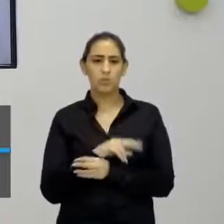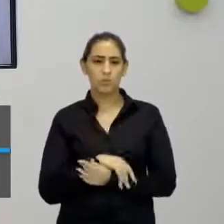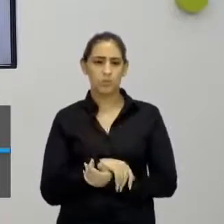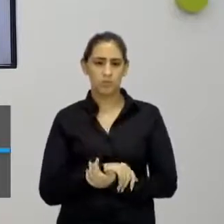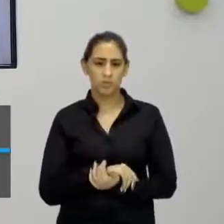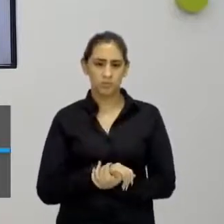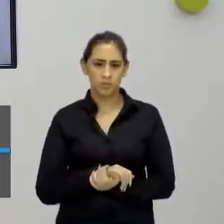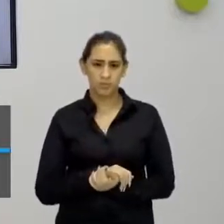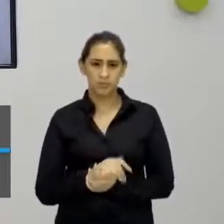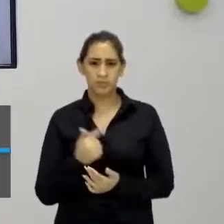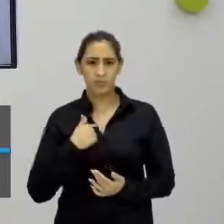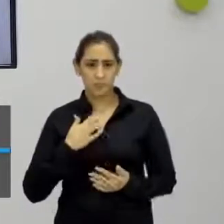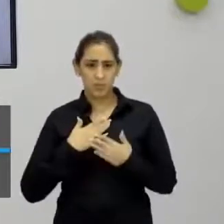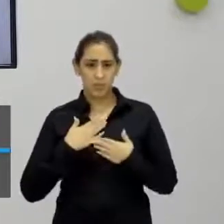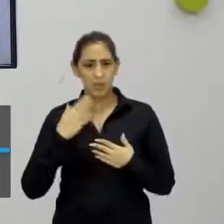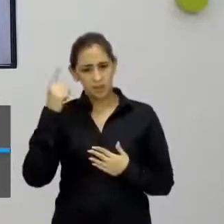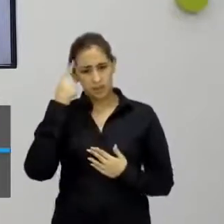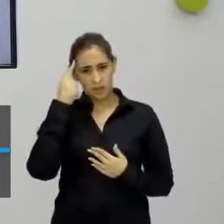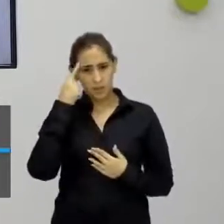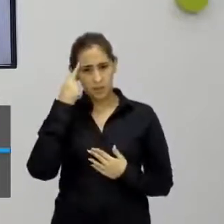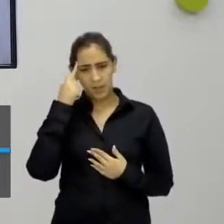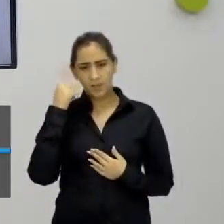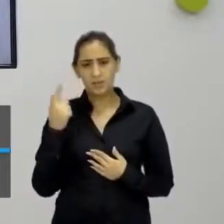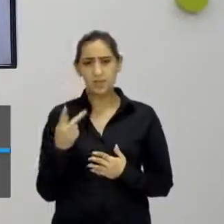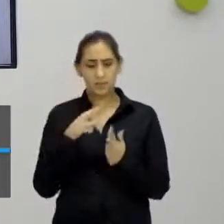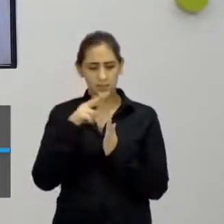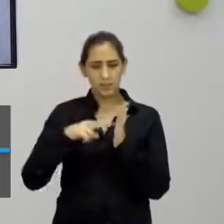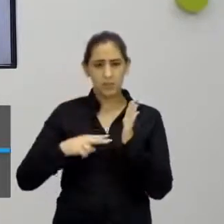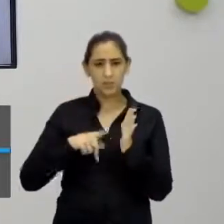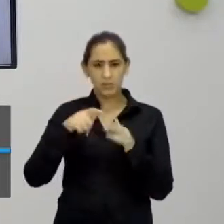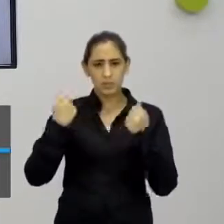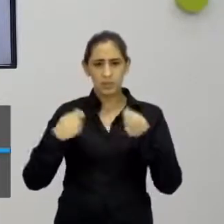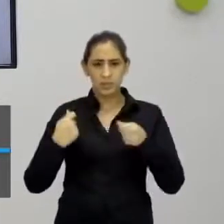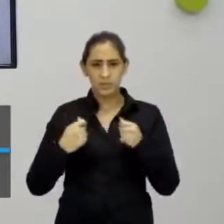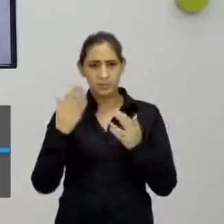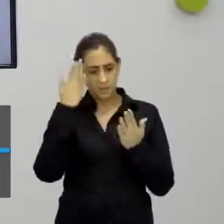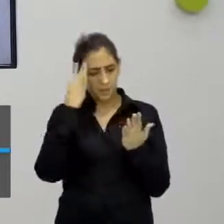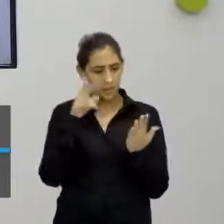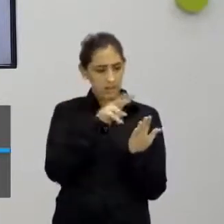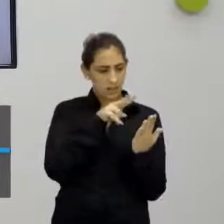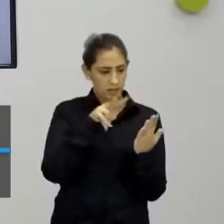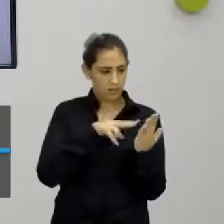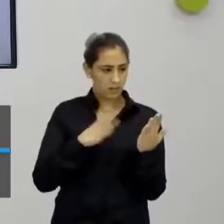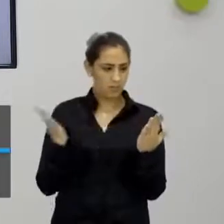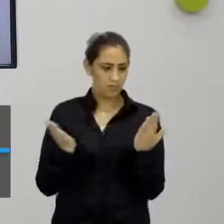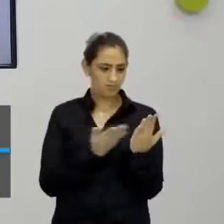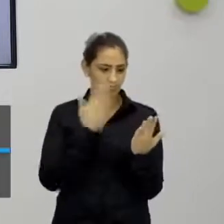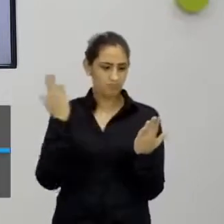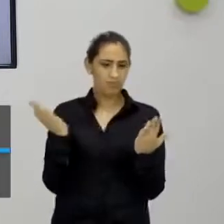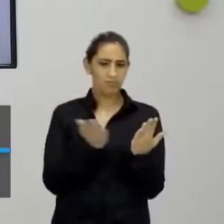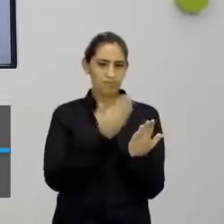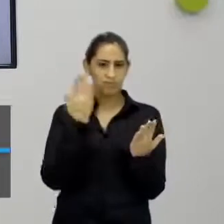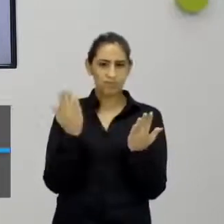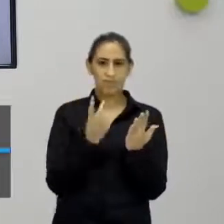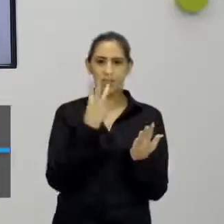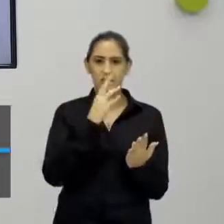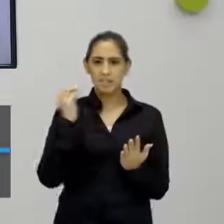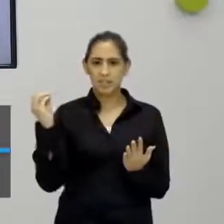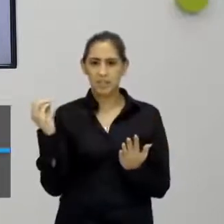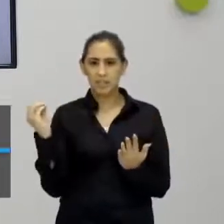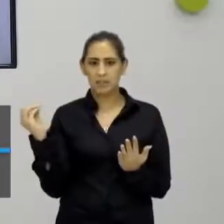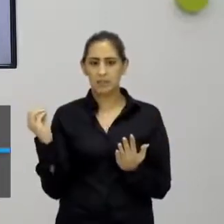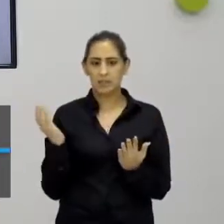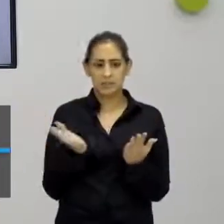Pô, mas na minha cabeça também é leitor. Para ser leitor, você tem que conseguir ler um livro de fôlego, né? Um livro, sei lá, de 300